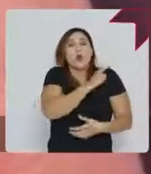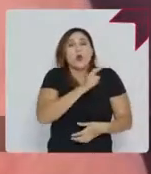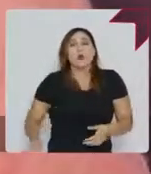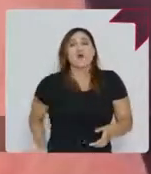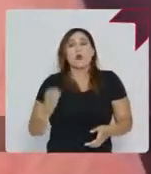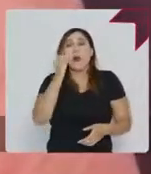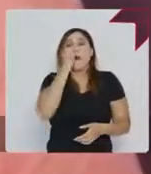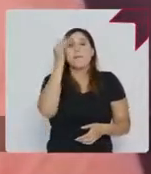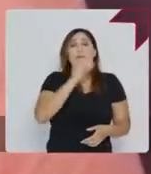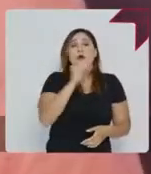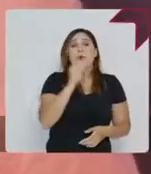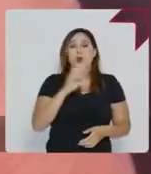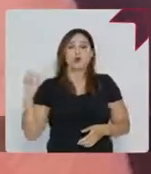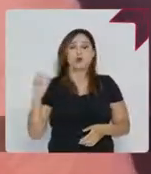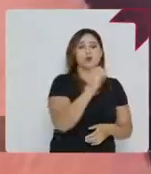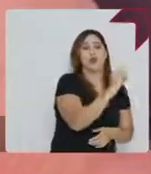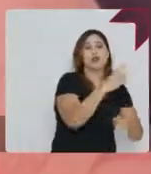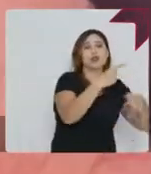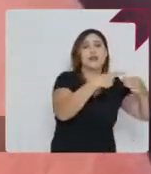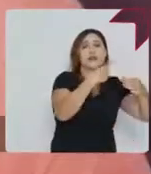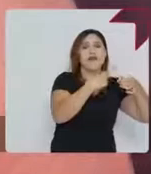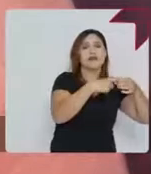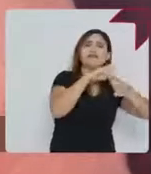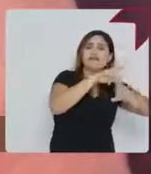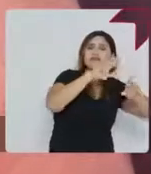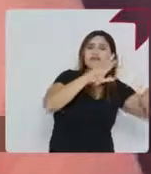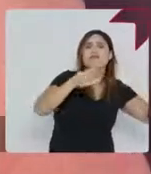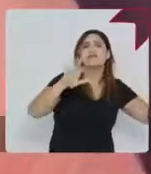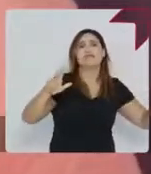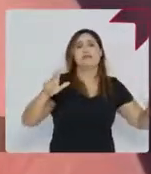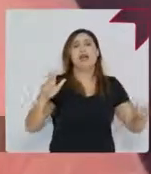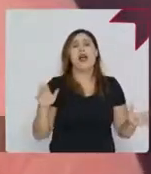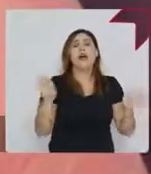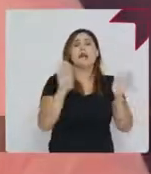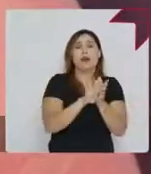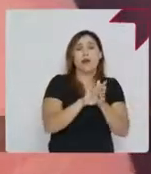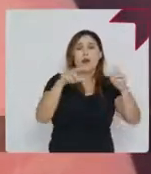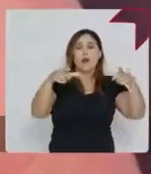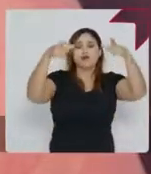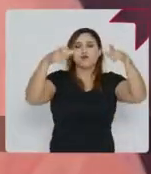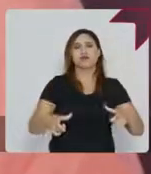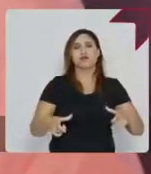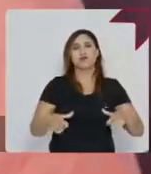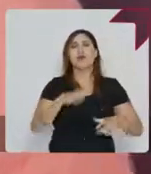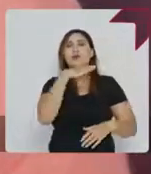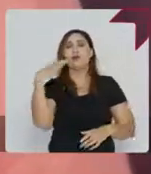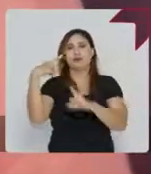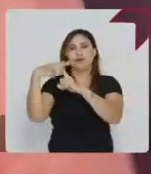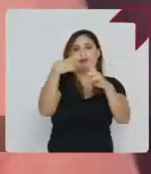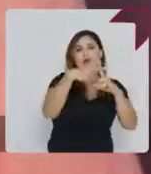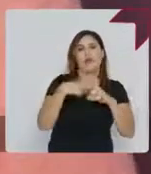gestão abandonou a Zona Oeste nas diversas áreas. Até o cemitério do Cadija foi